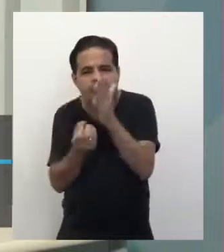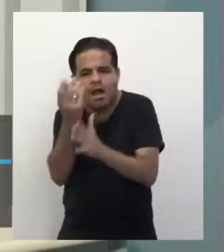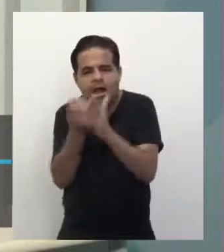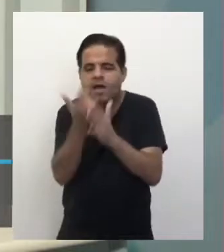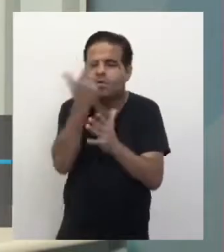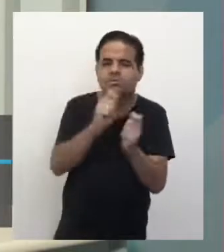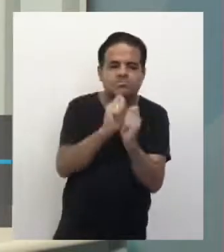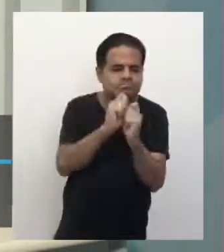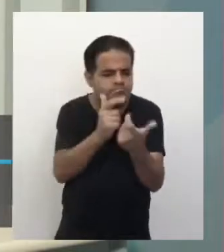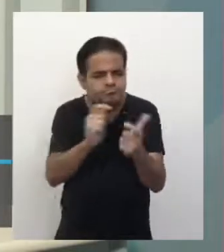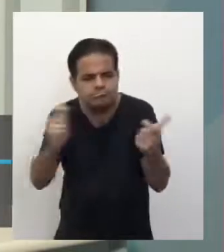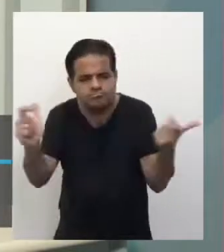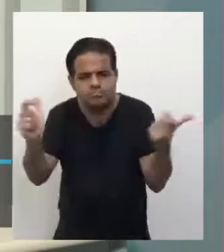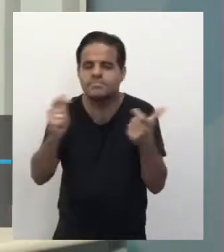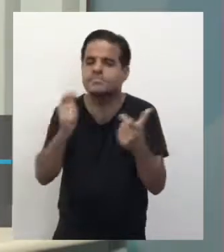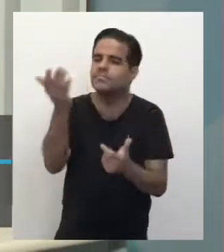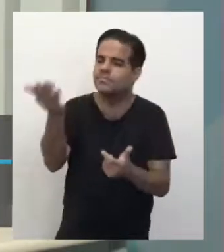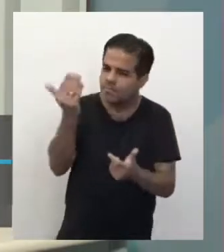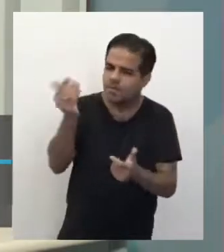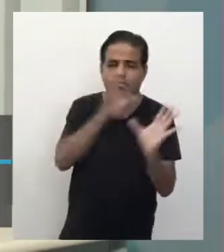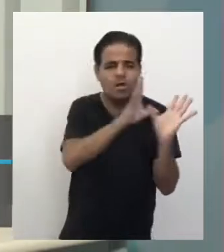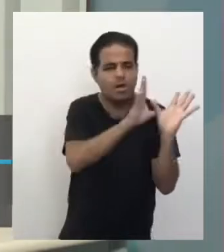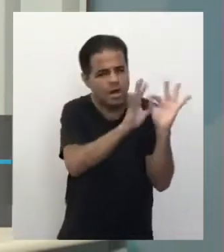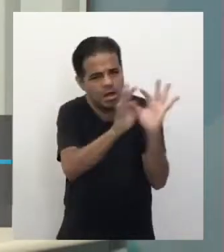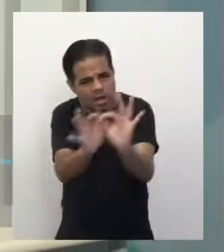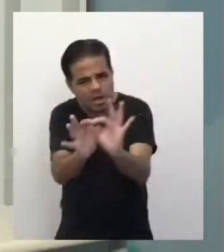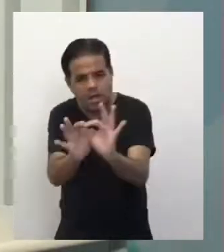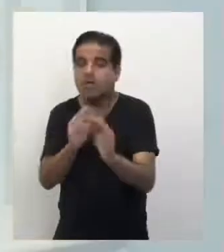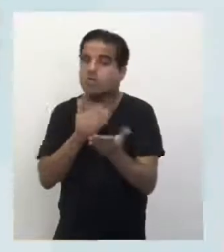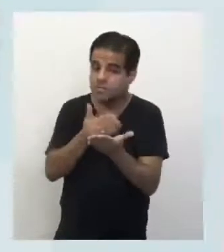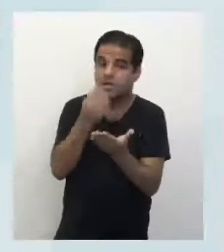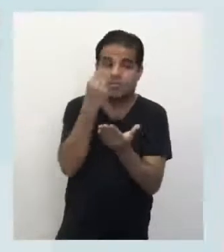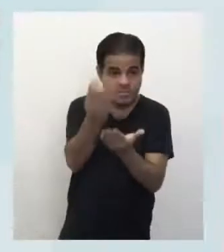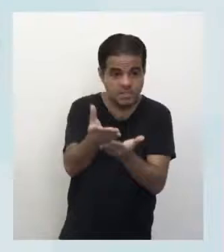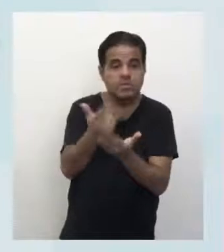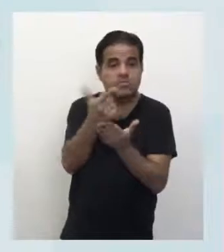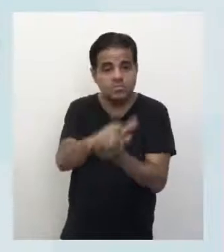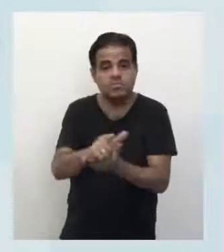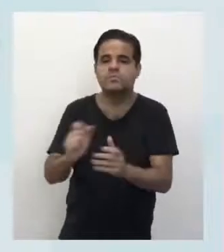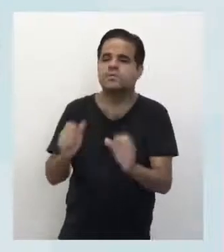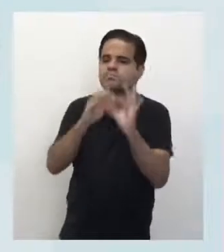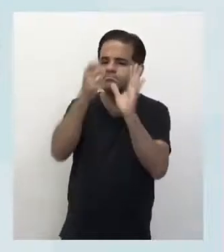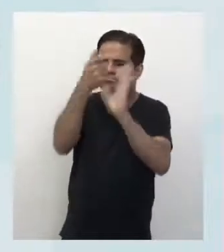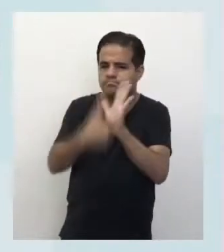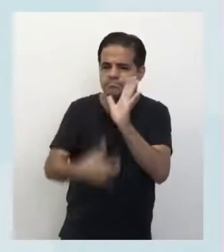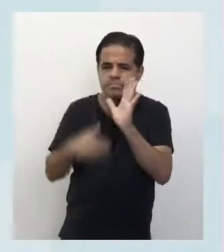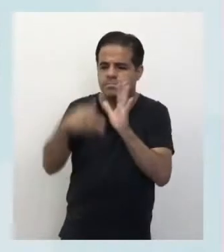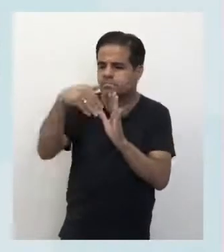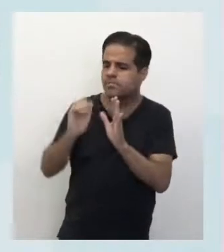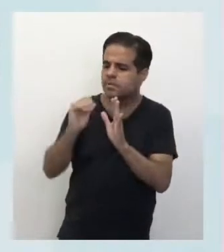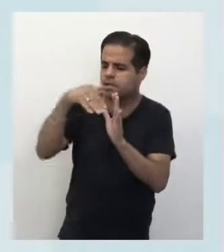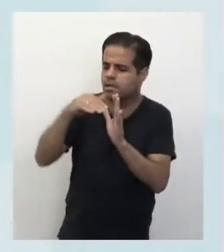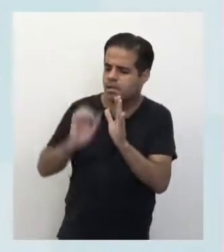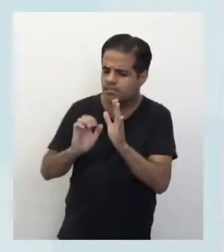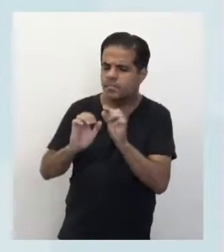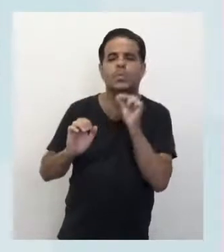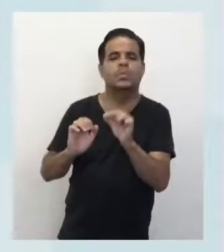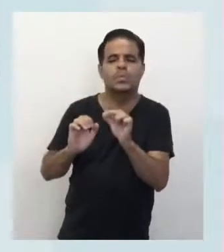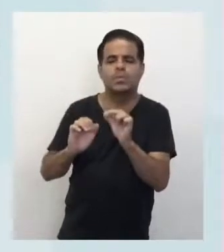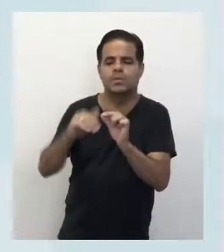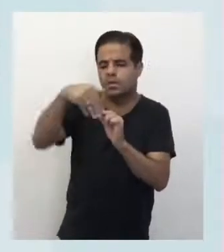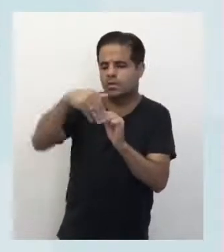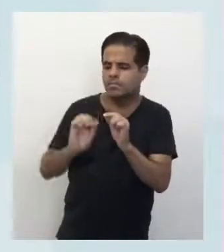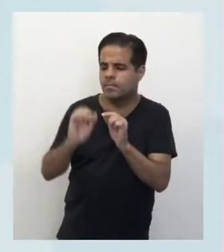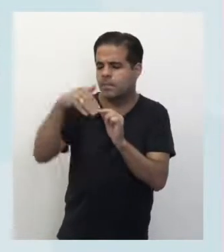outras estruturas. E vamos, então, contextualizar, deixar para vocês aí uma próxima definição do que é meme. Então, vamos lá.